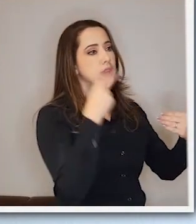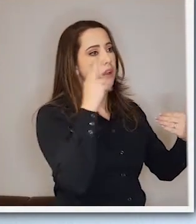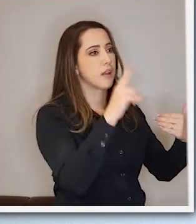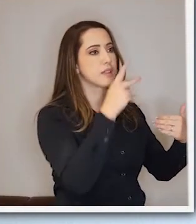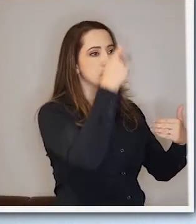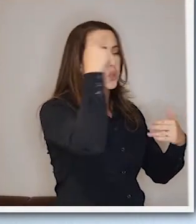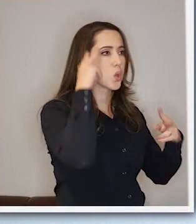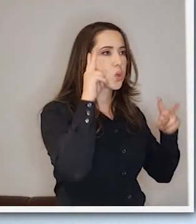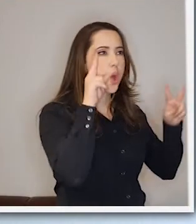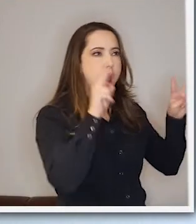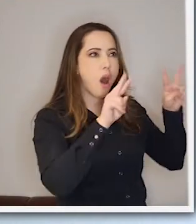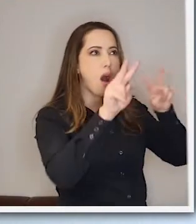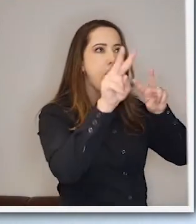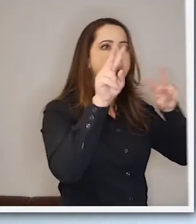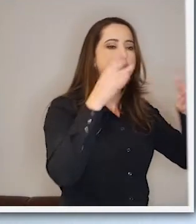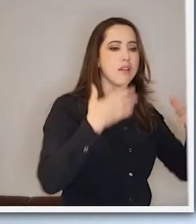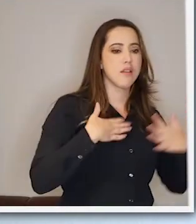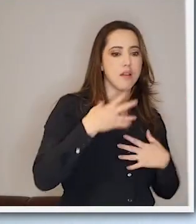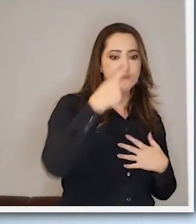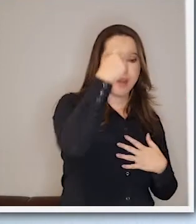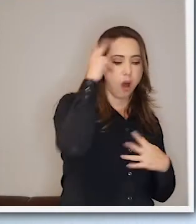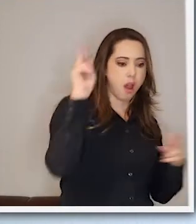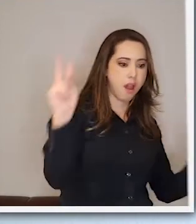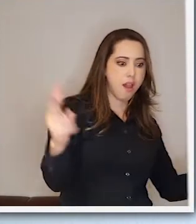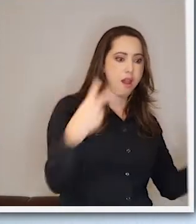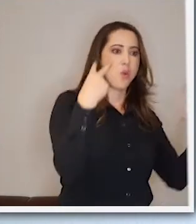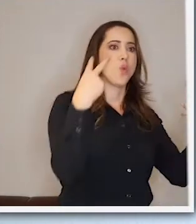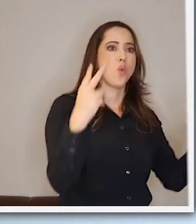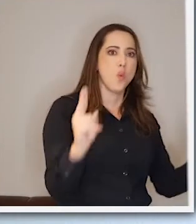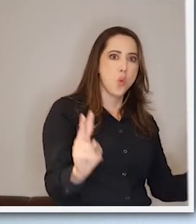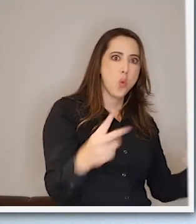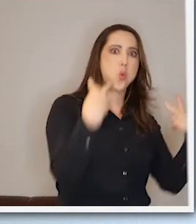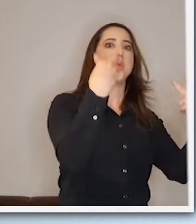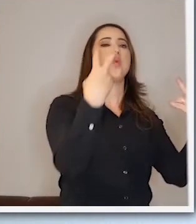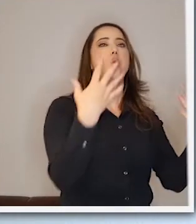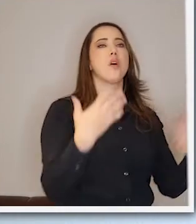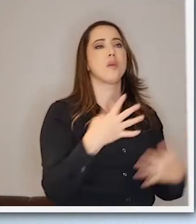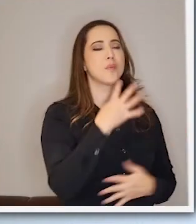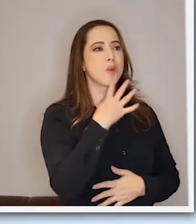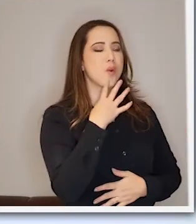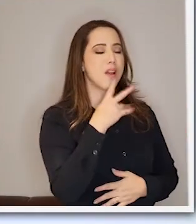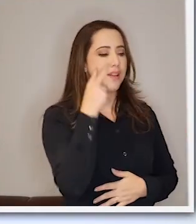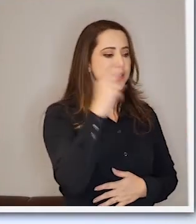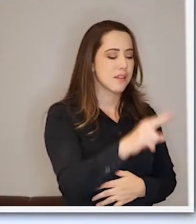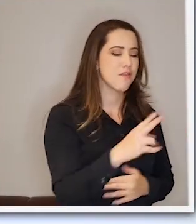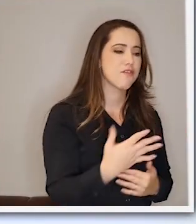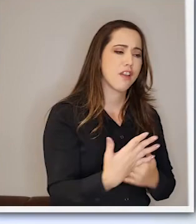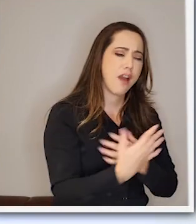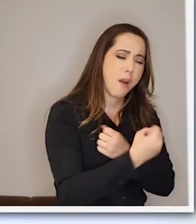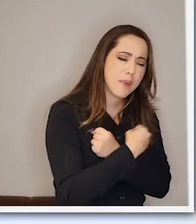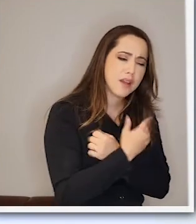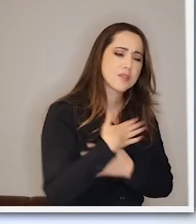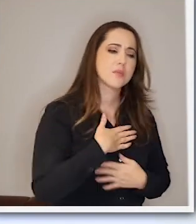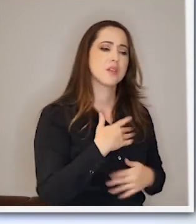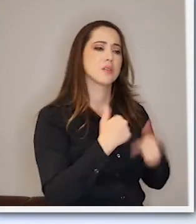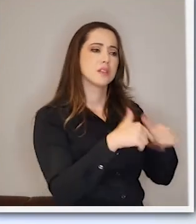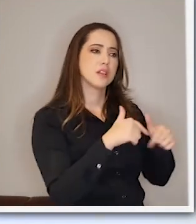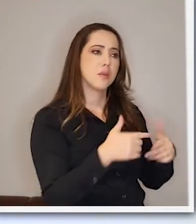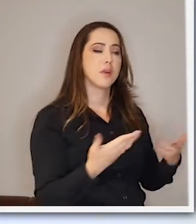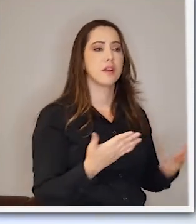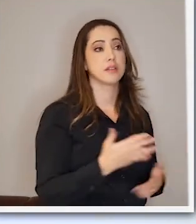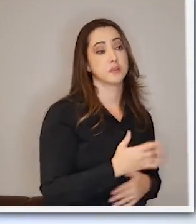2020, agora é 2022, eu ganhei muita projeção. As pessoas reconheceram o nosso trabalho, as pessoas